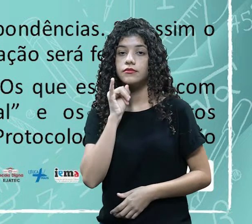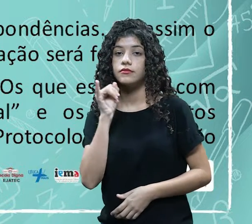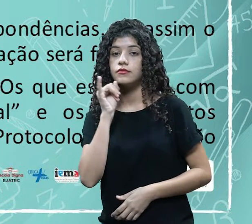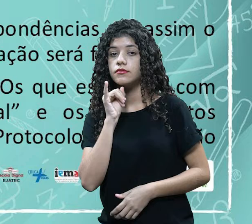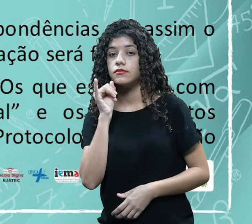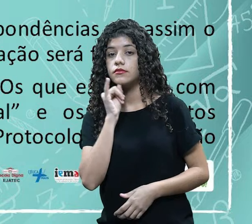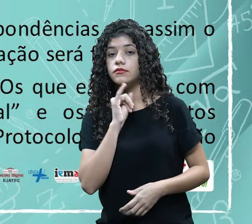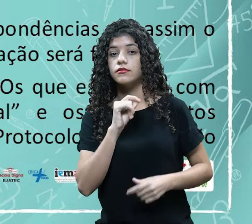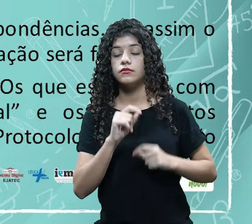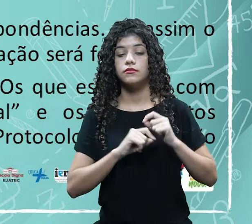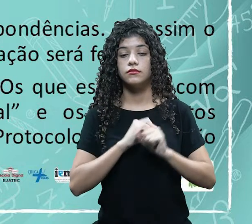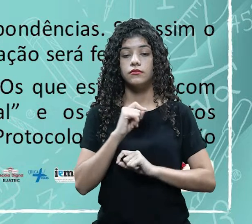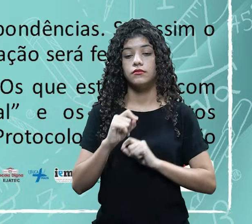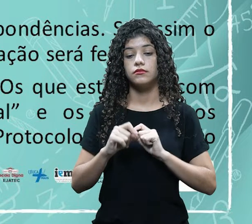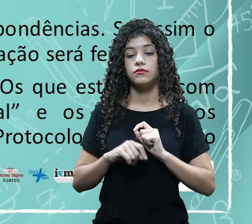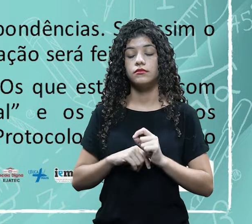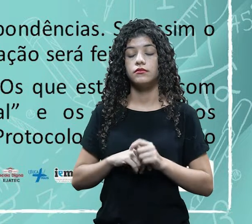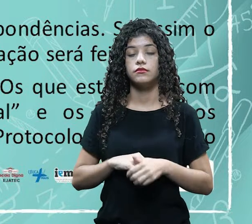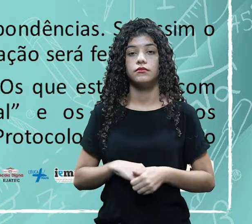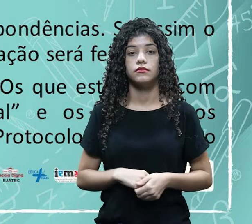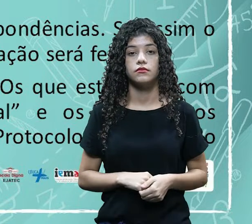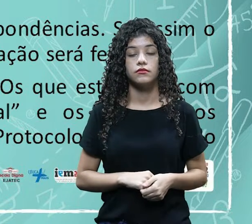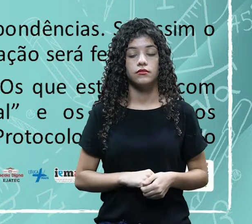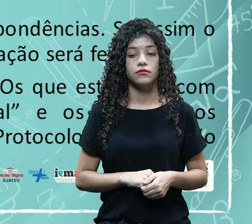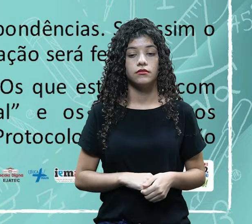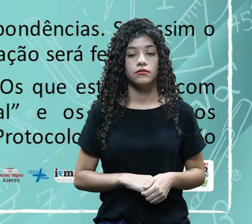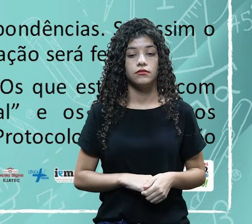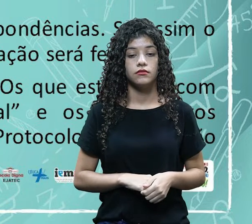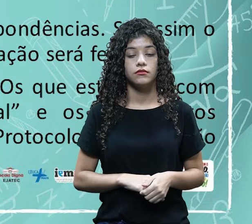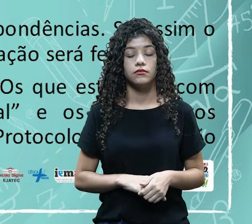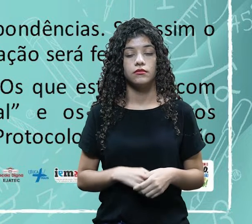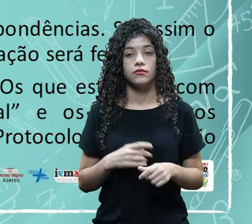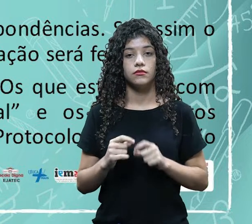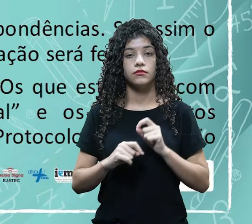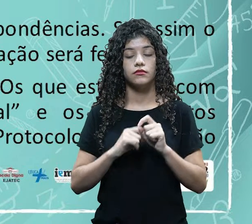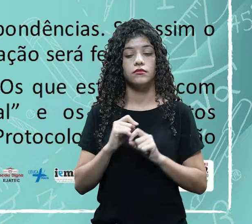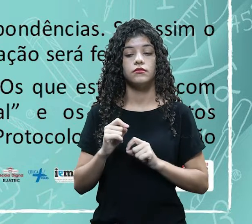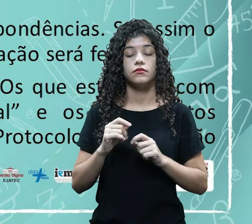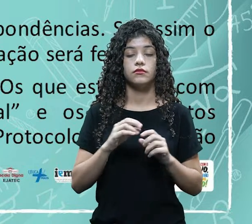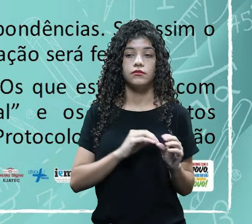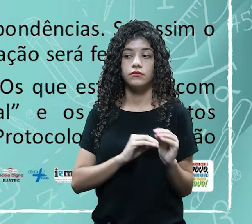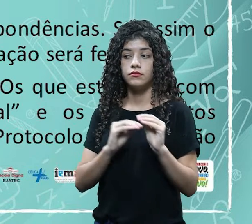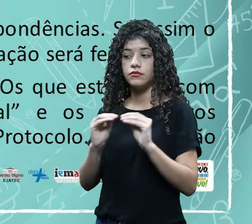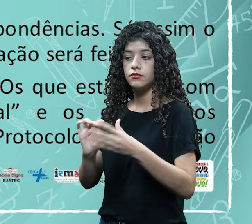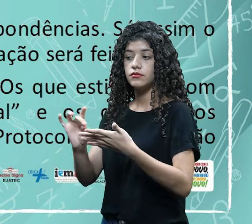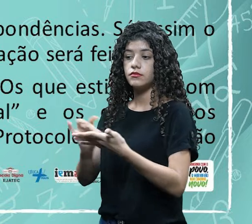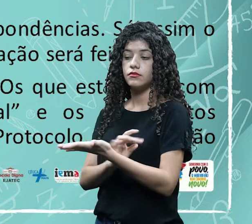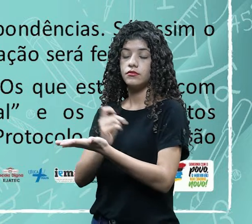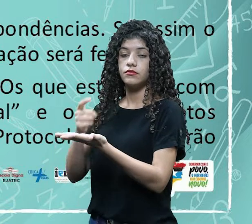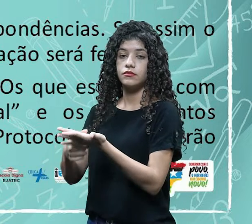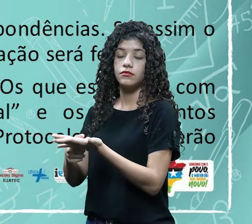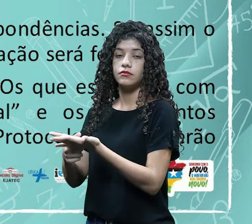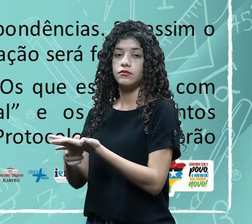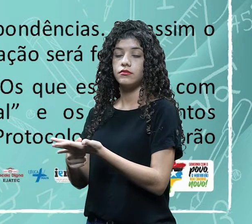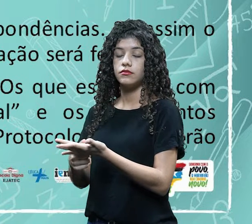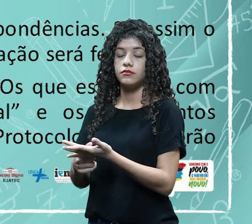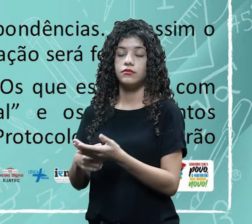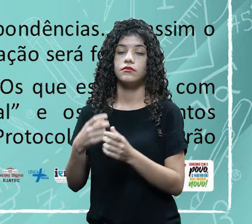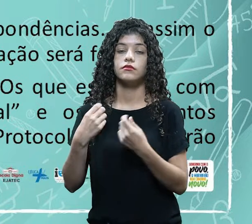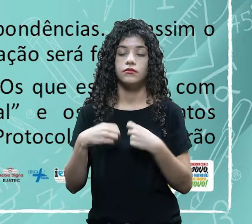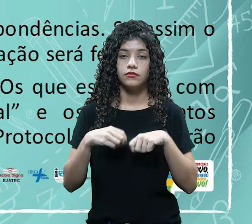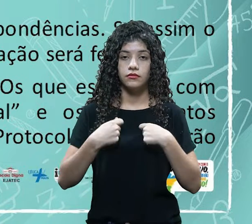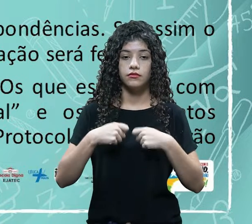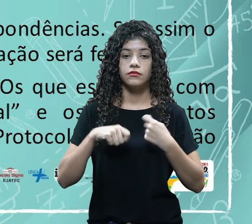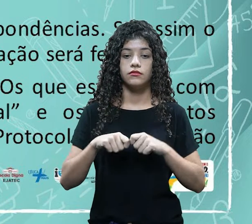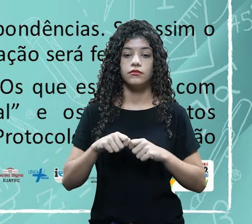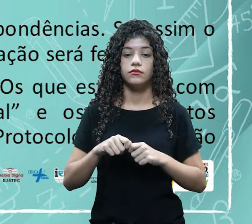exemplo, se um documento um contrato, né? Vamos dizer que foi enviado um contrato para a instituição, ele vai aplicar,